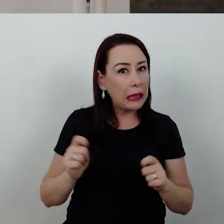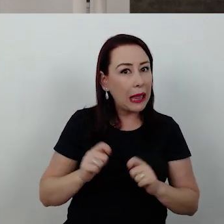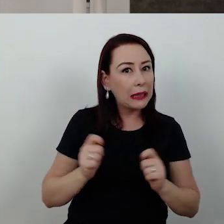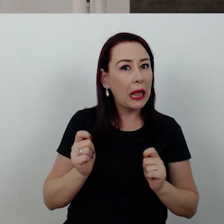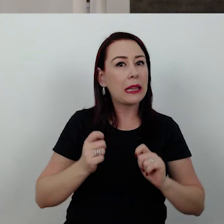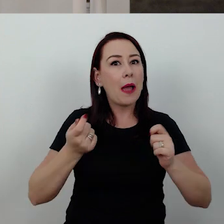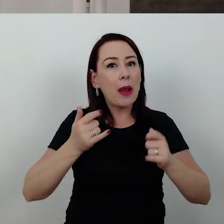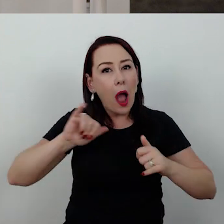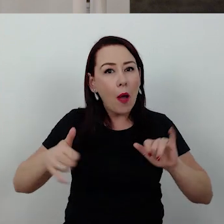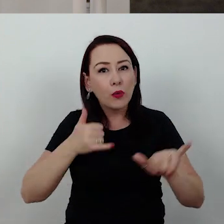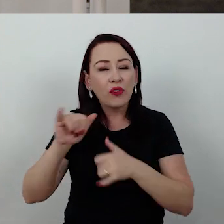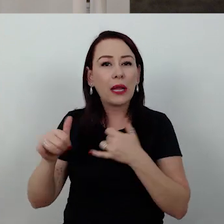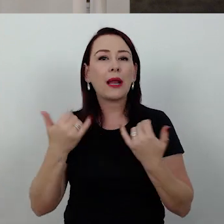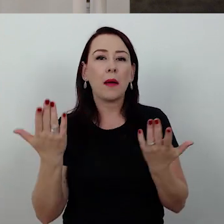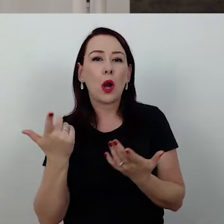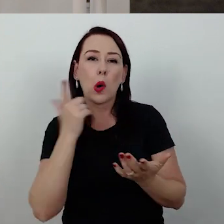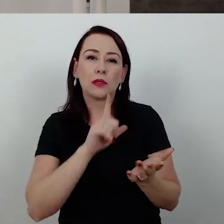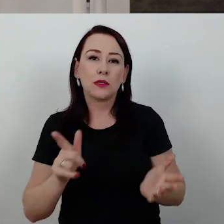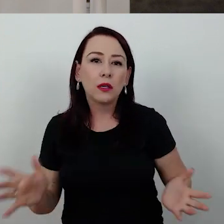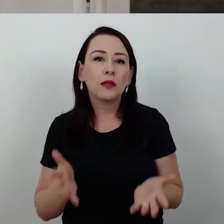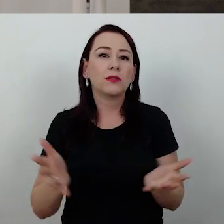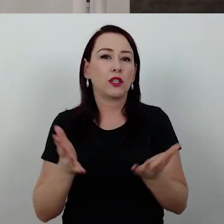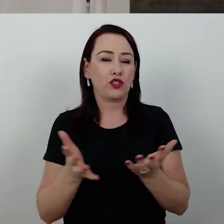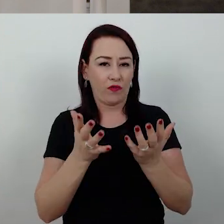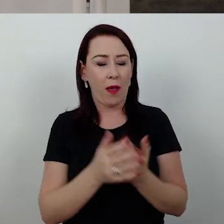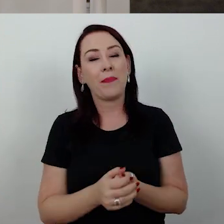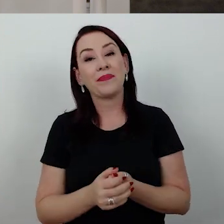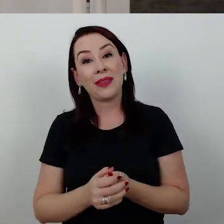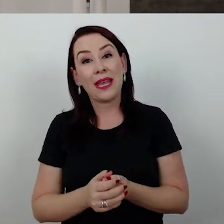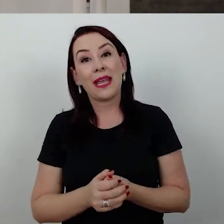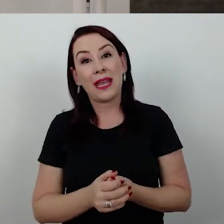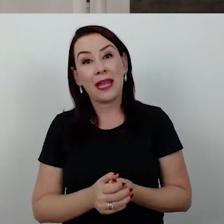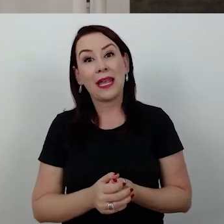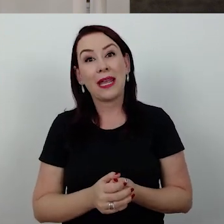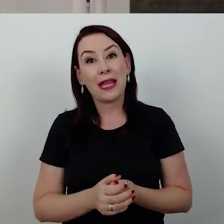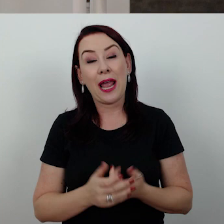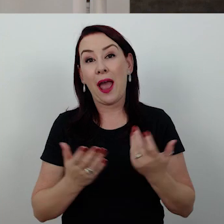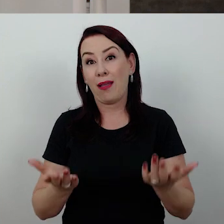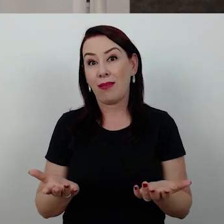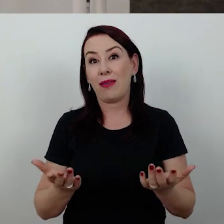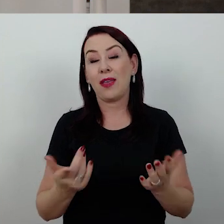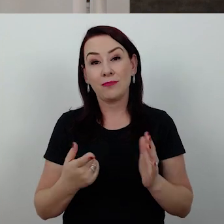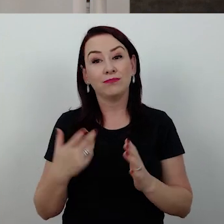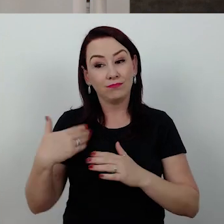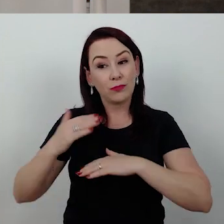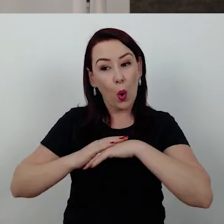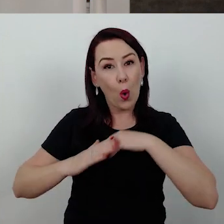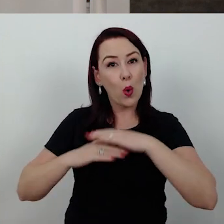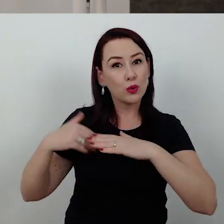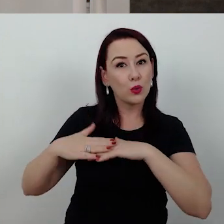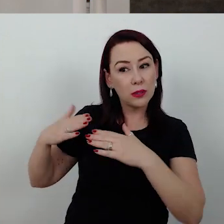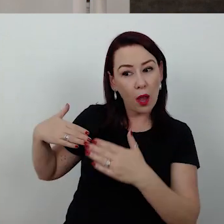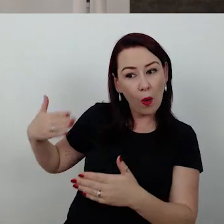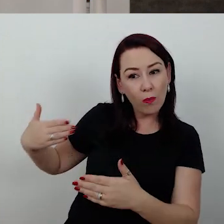e quais são as nossas potencialidades, para tentar realmente dar corpo para essas potencialidades. E aí a gente